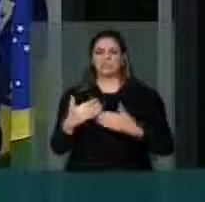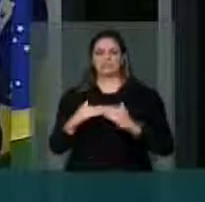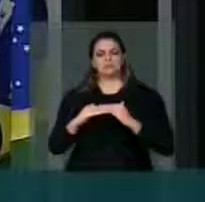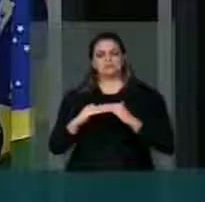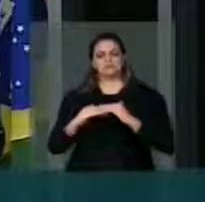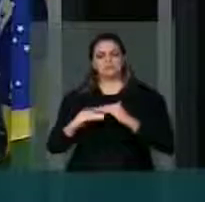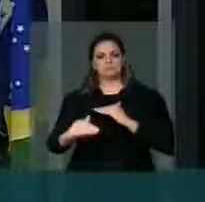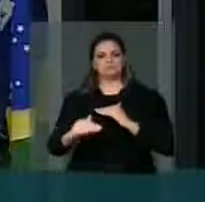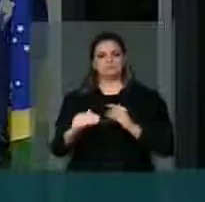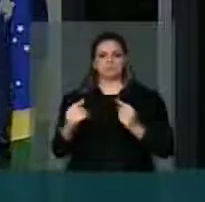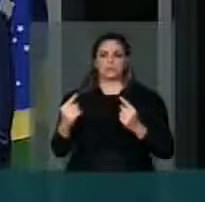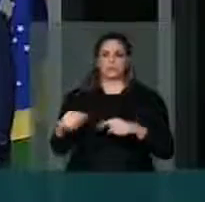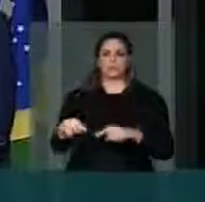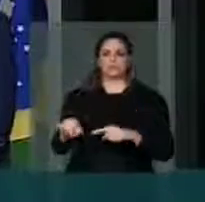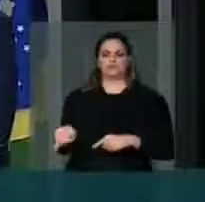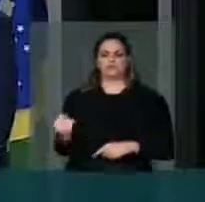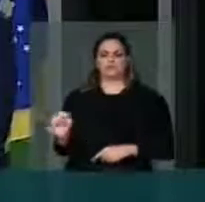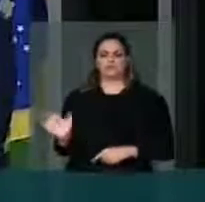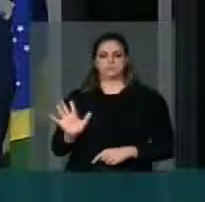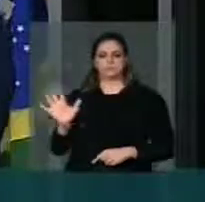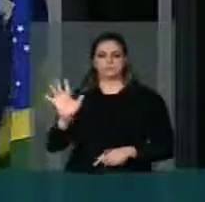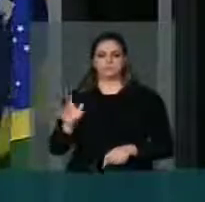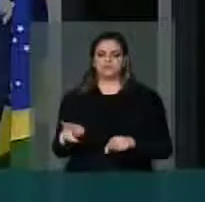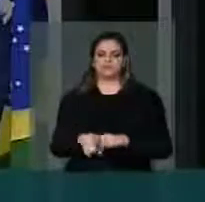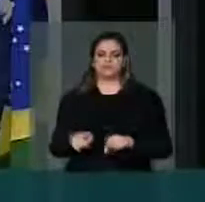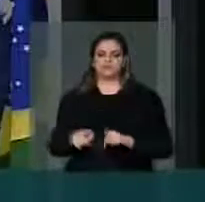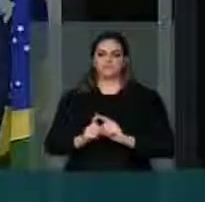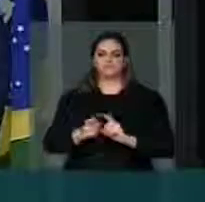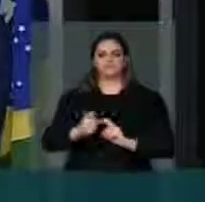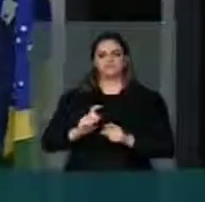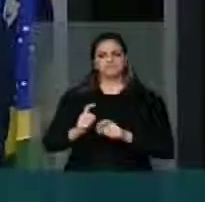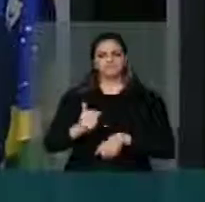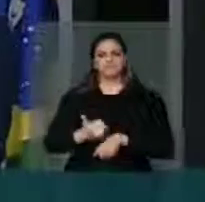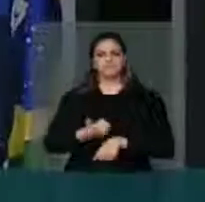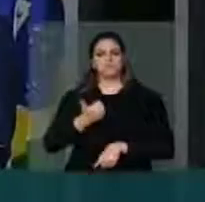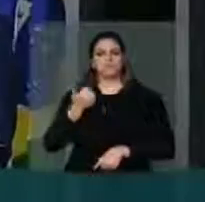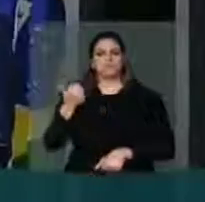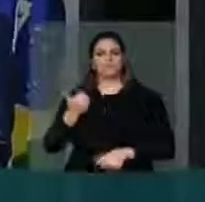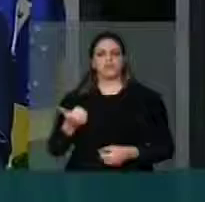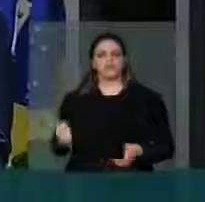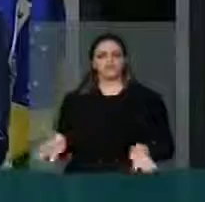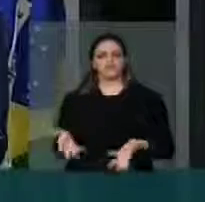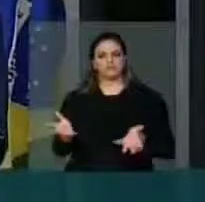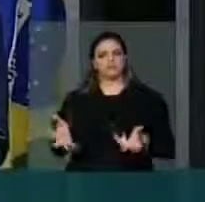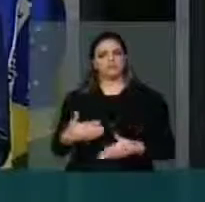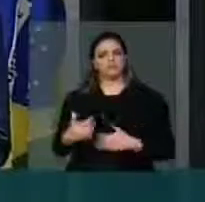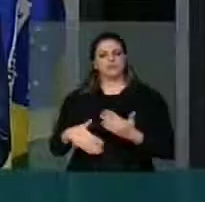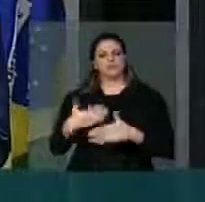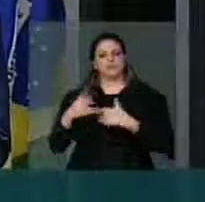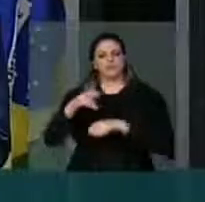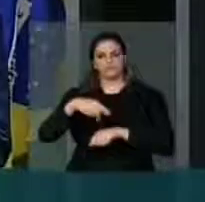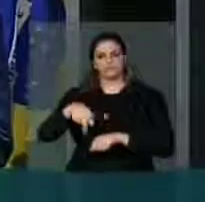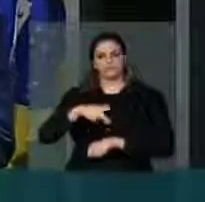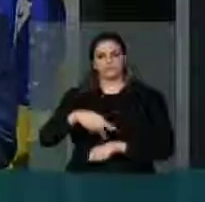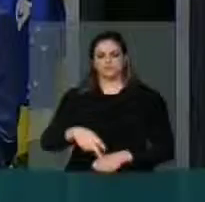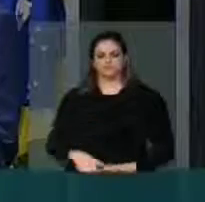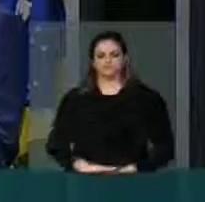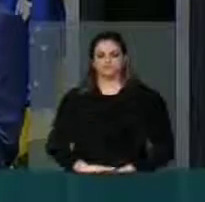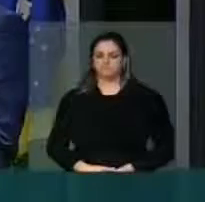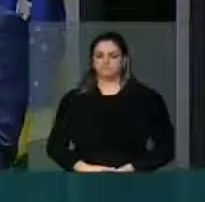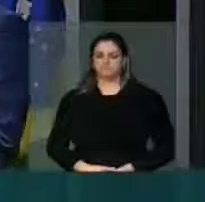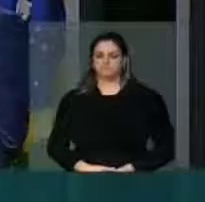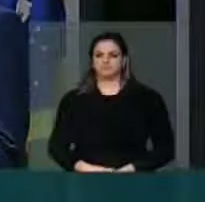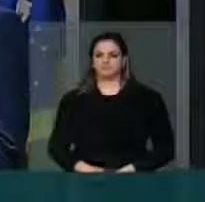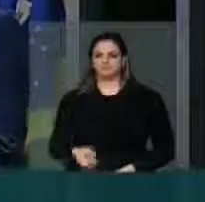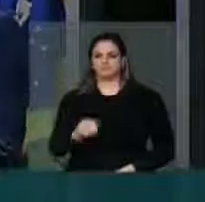combate à inflação e o estabelecimento de condições mais favoráveis para a promoção do desenvolvimento do país. Um esforço